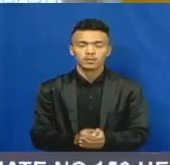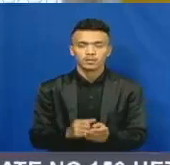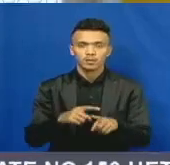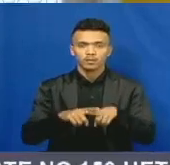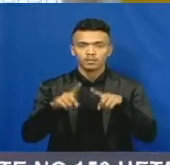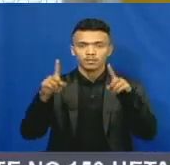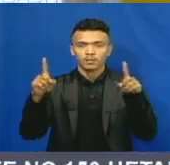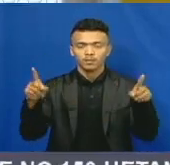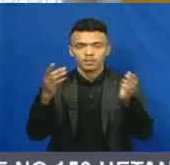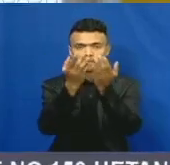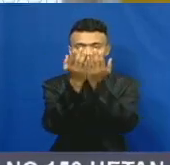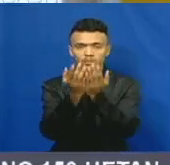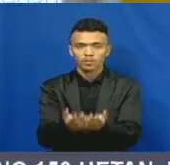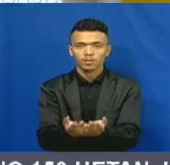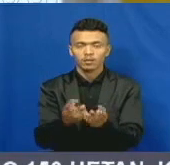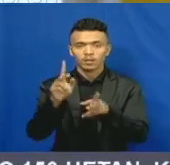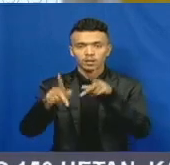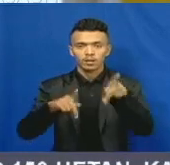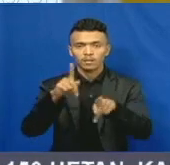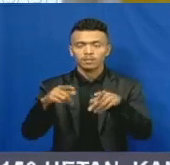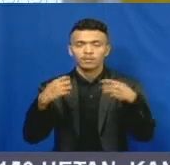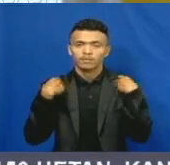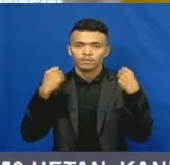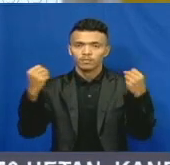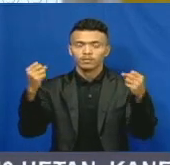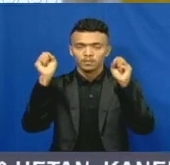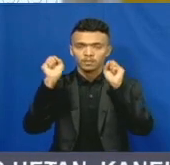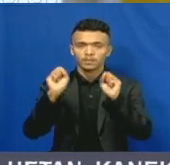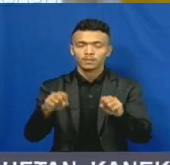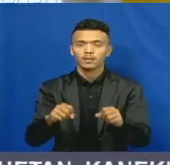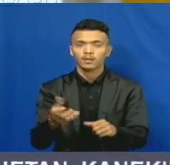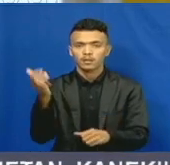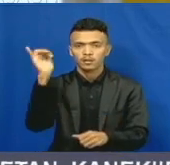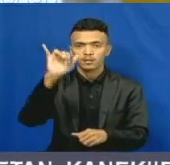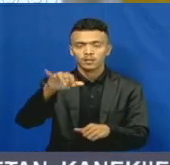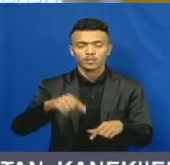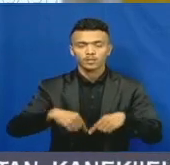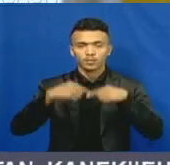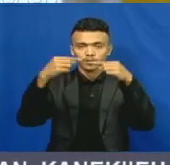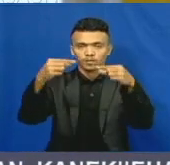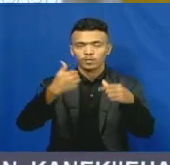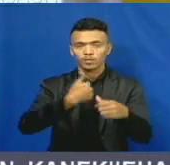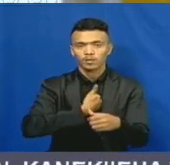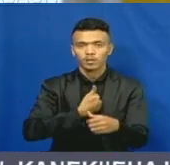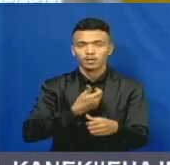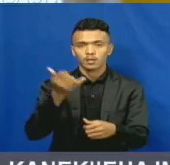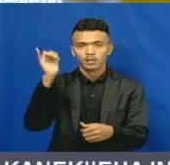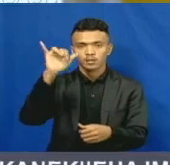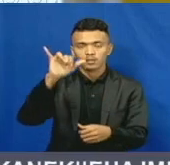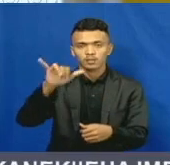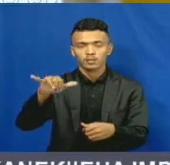ni todam, so ema nebe tahan makabele. Sira nebe sakrifika ani, sira ne